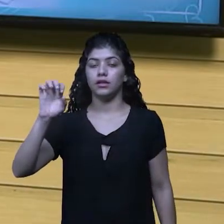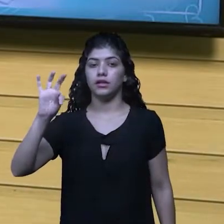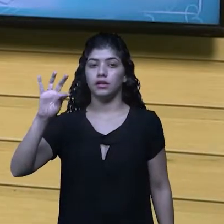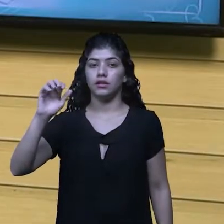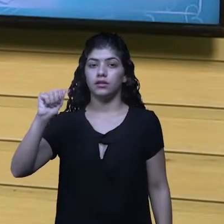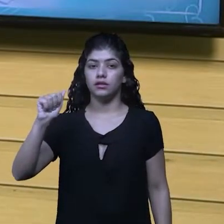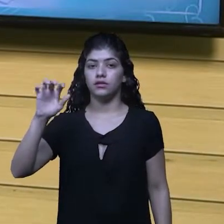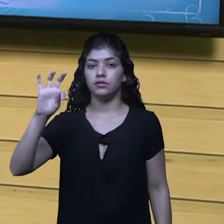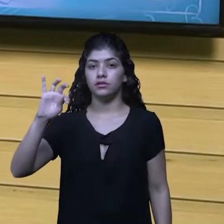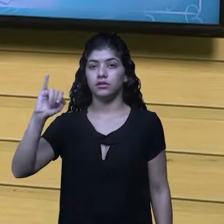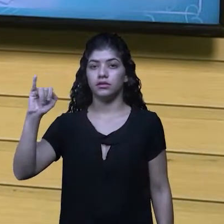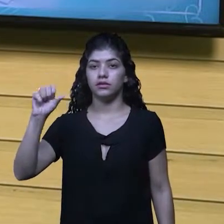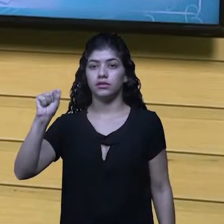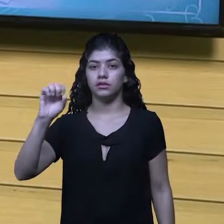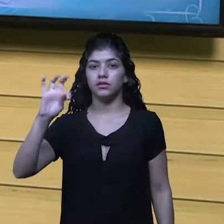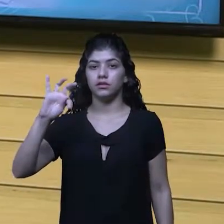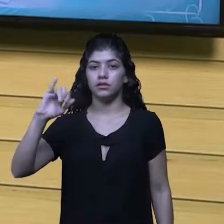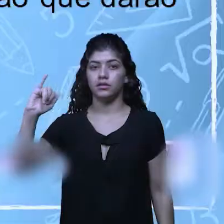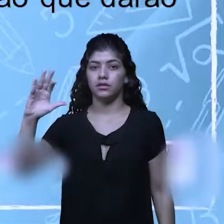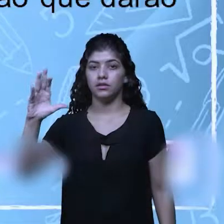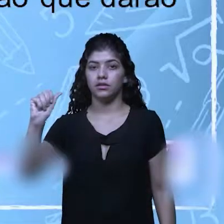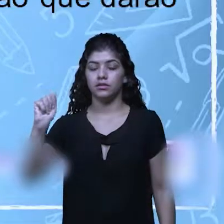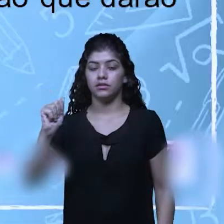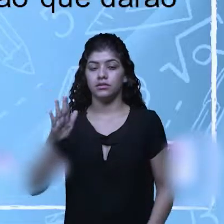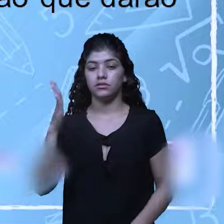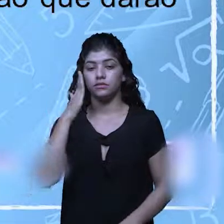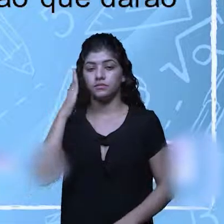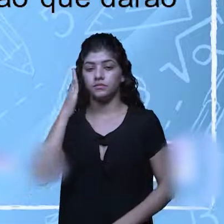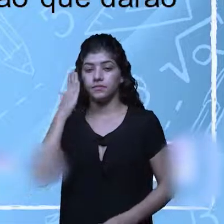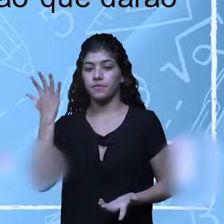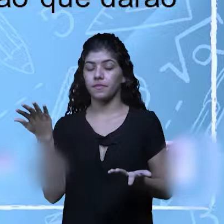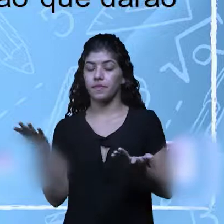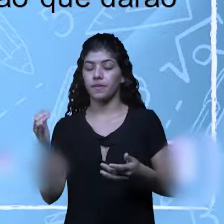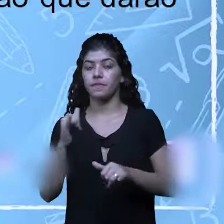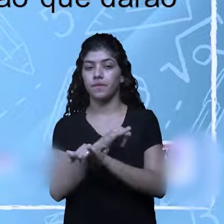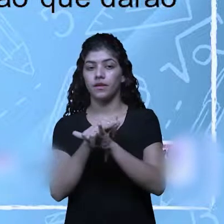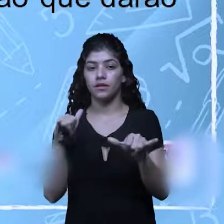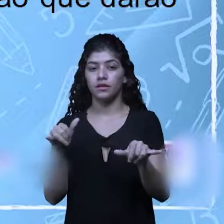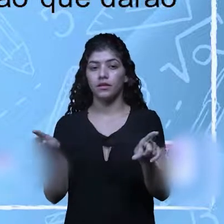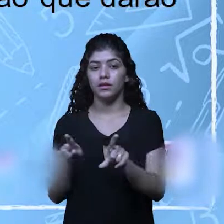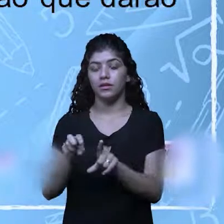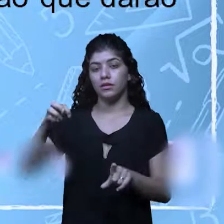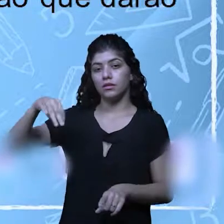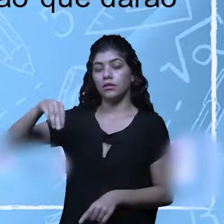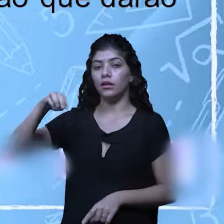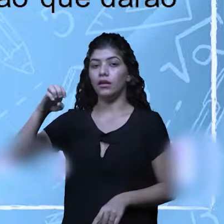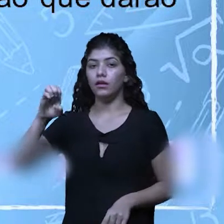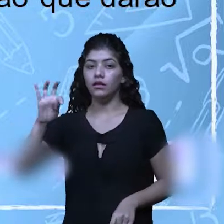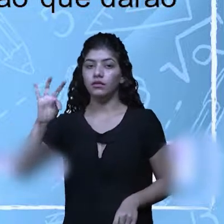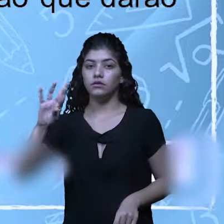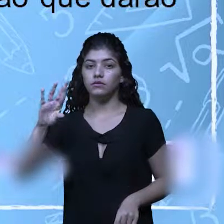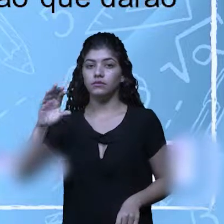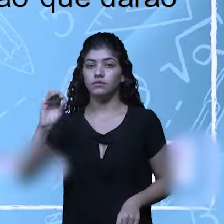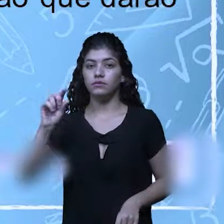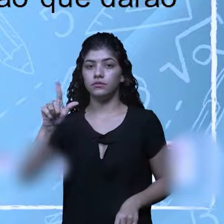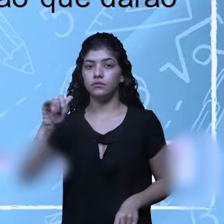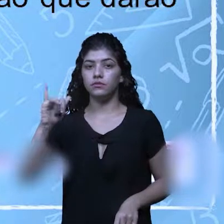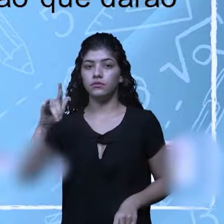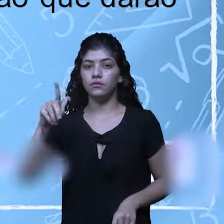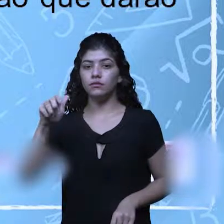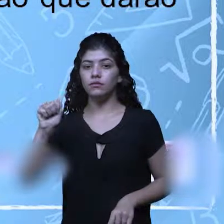e interpretar esses dados. Estatística na metrologia. A necessidade de se